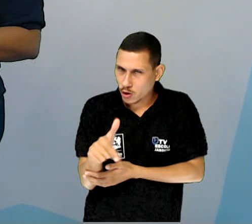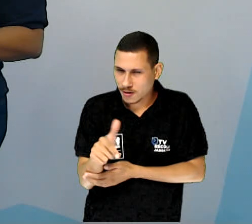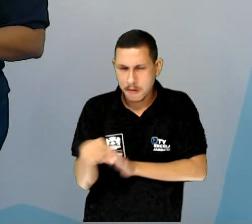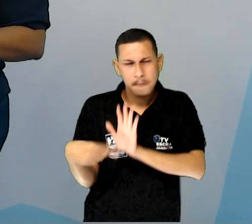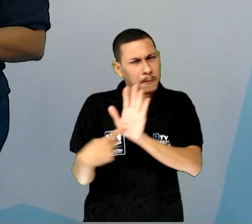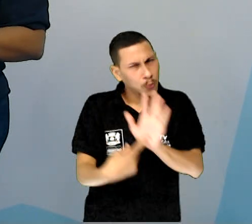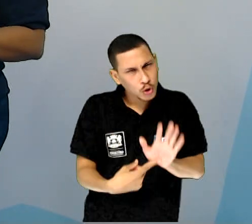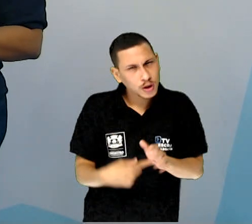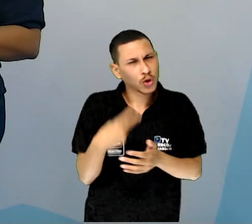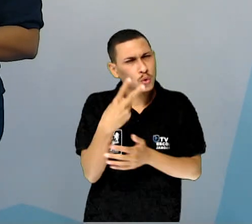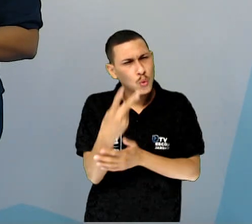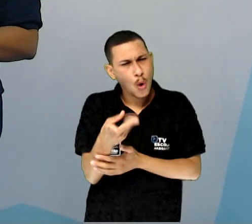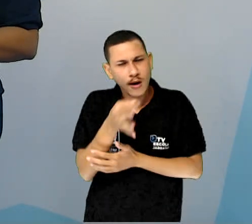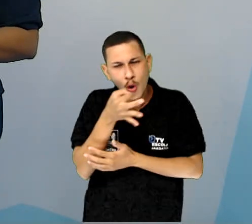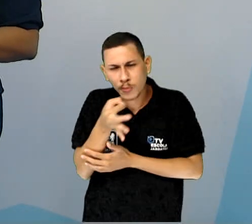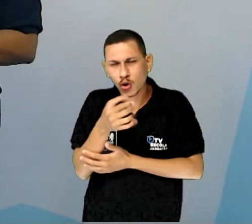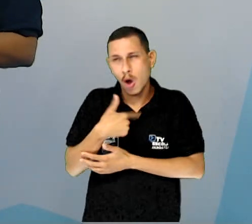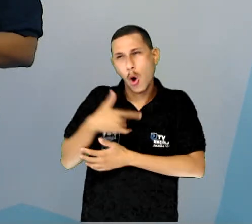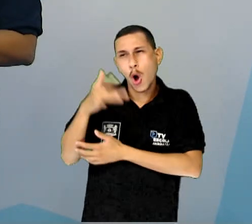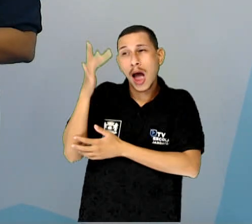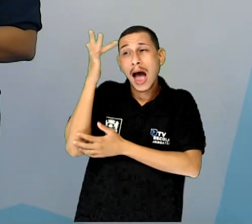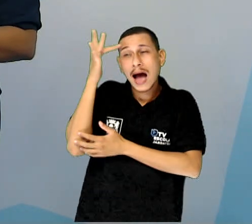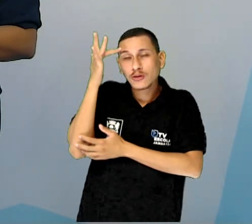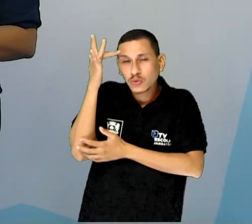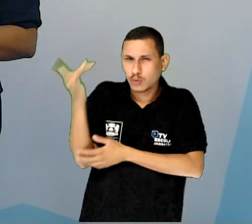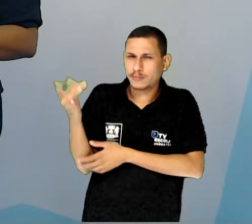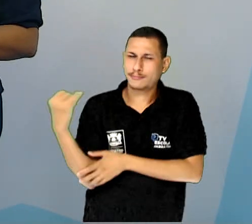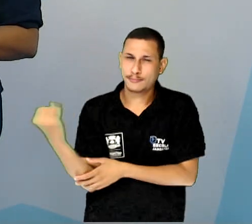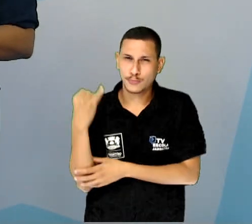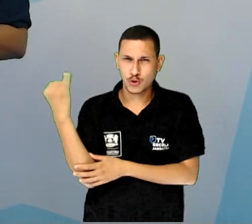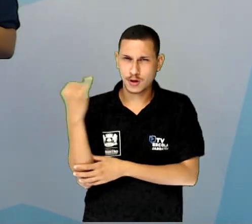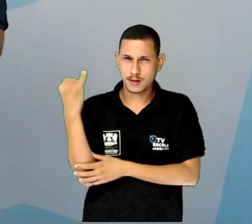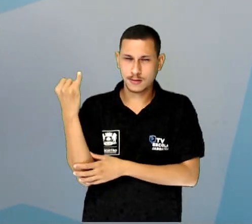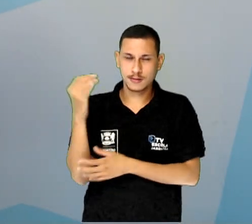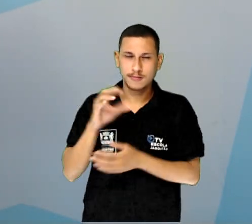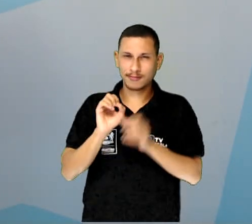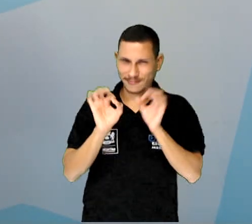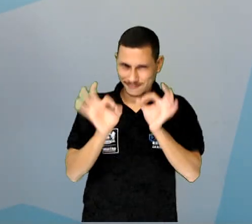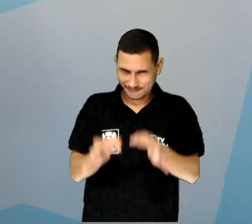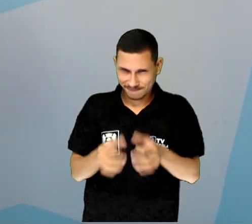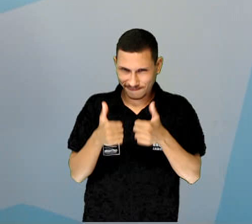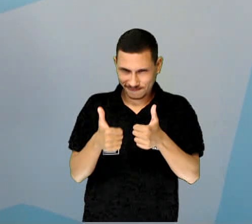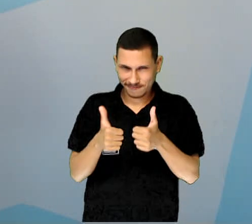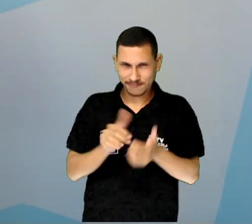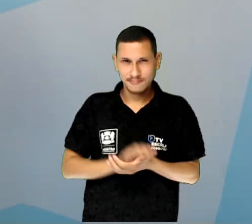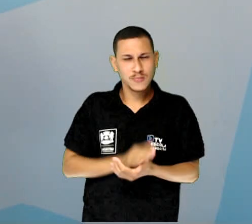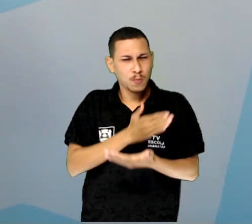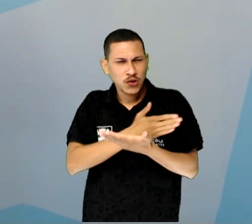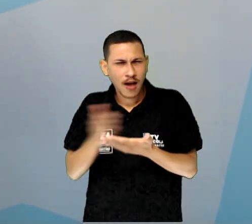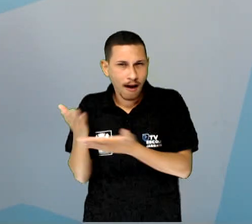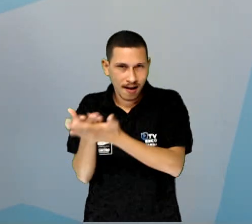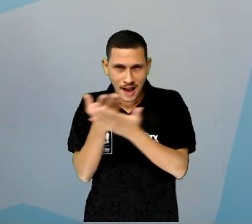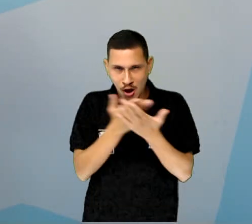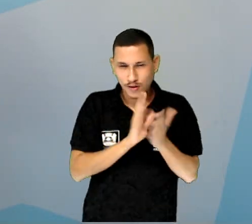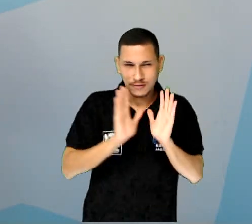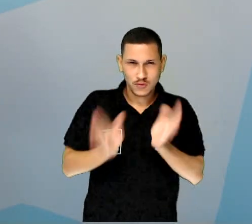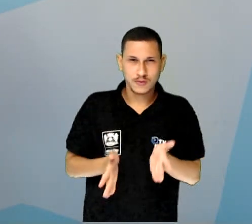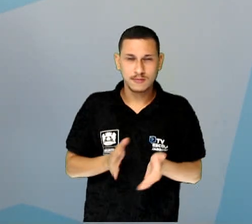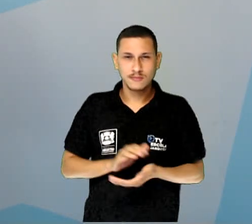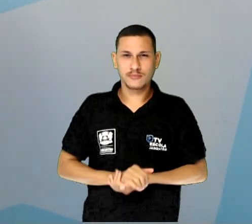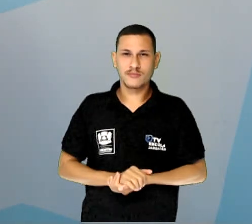duas opções que eu achei que são importantes, certo? Vamos começar a nossa aula de hoje.